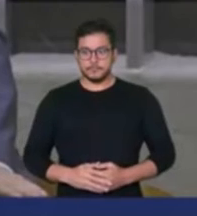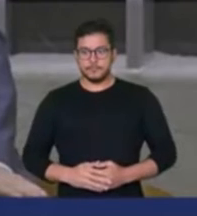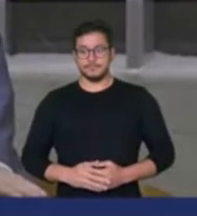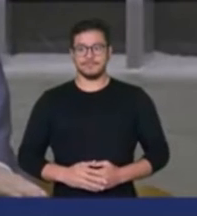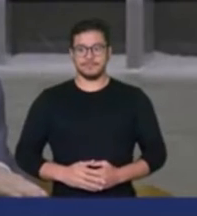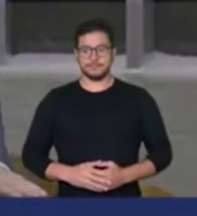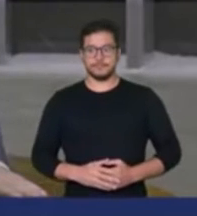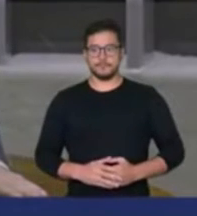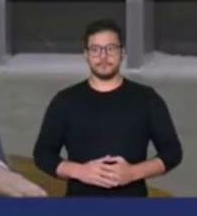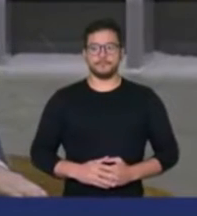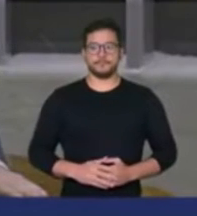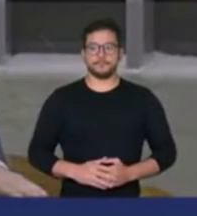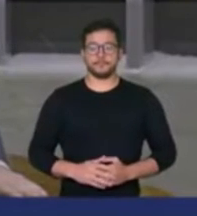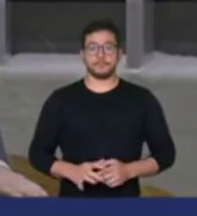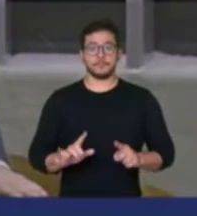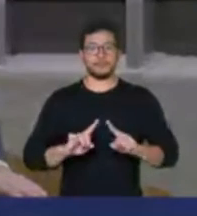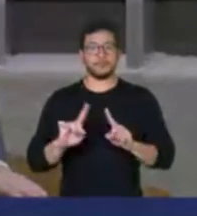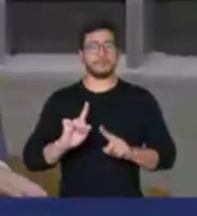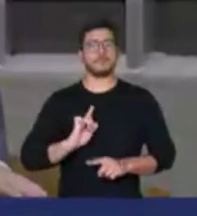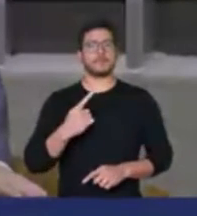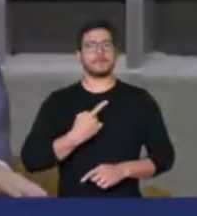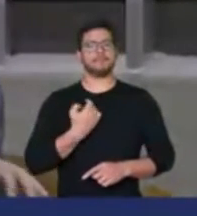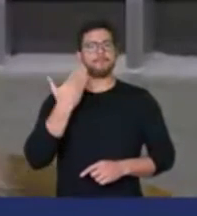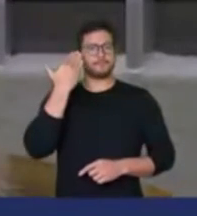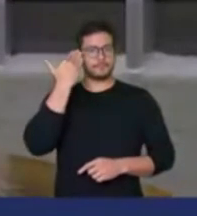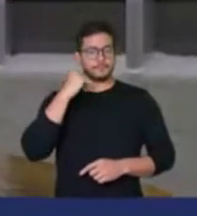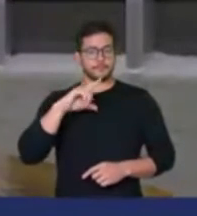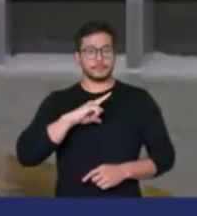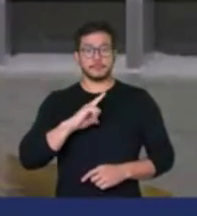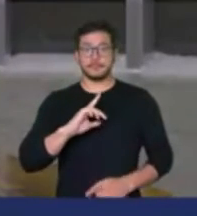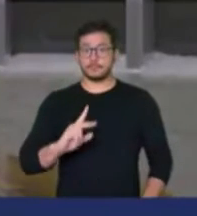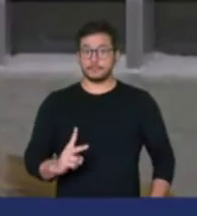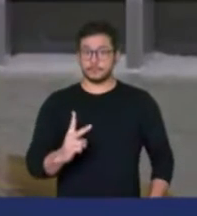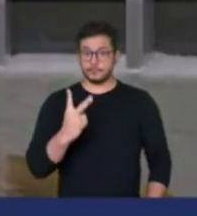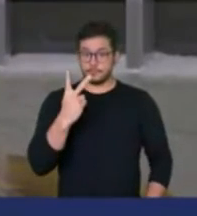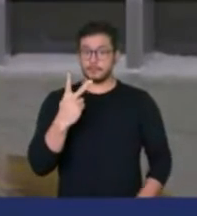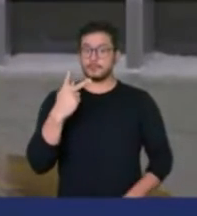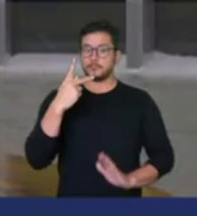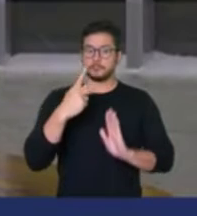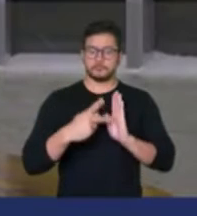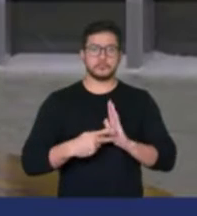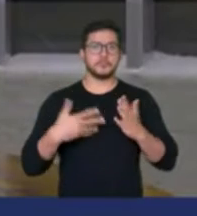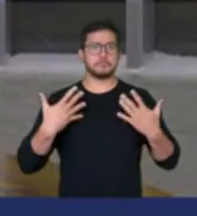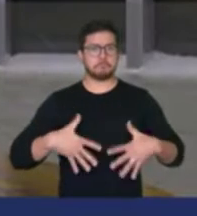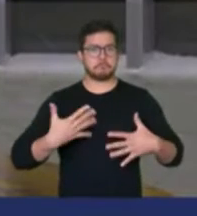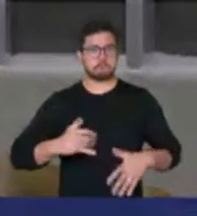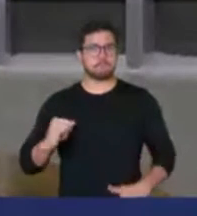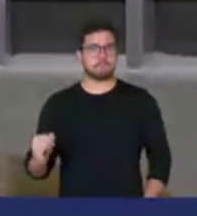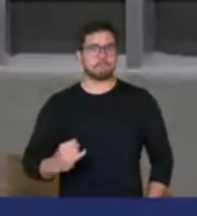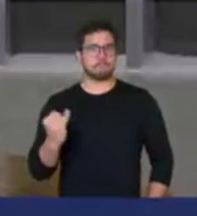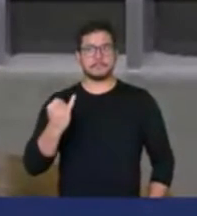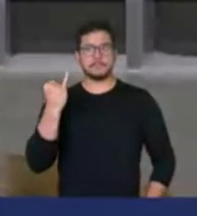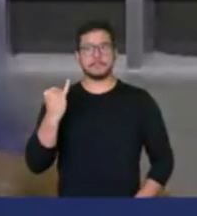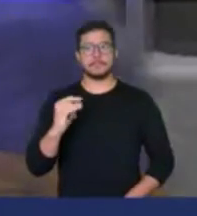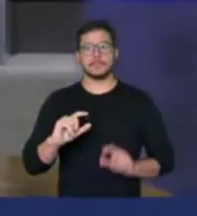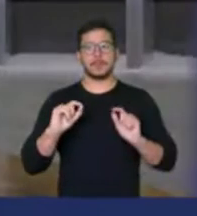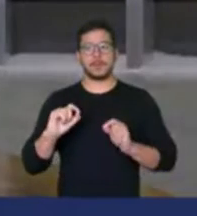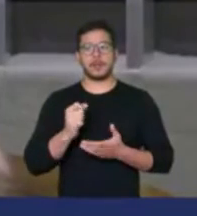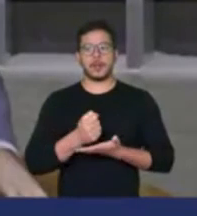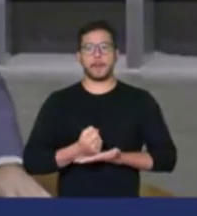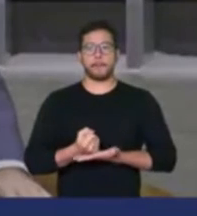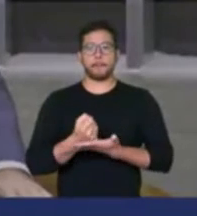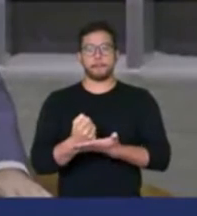da importância de dois projetos que tratam do apoio à cultura no